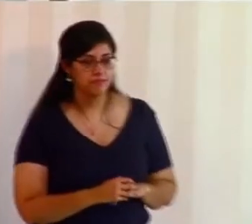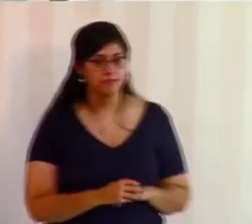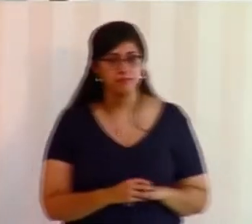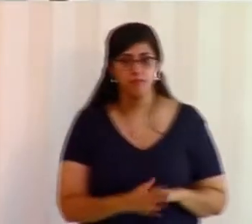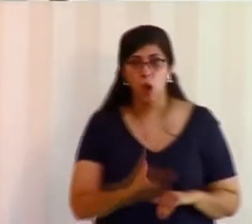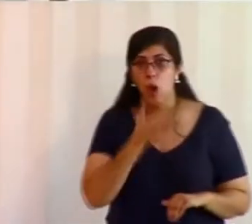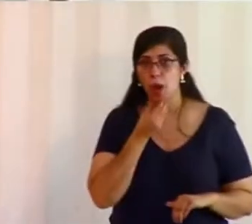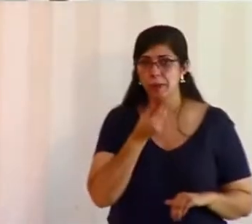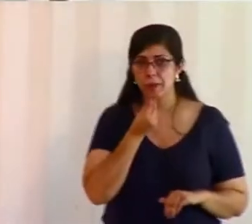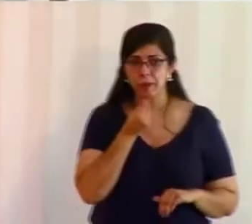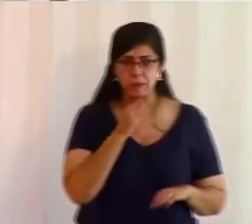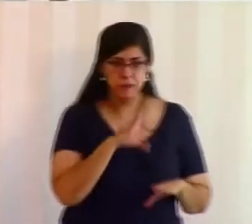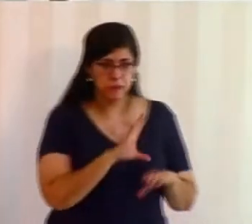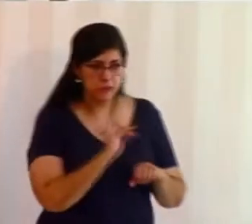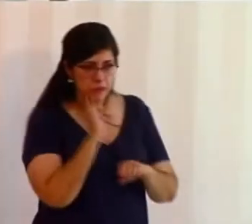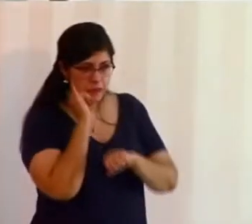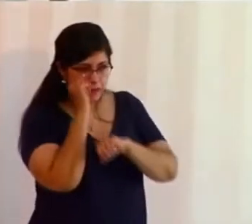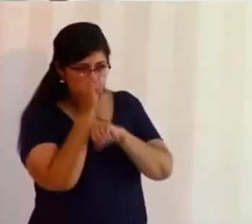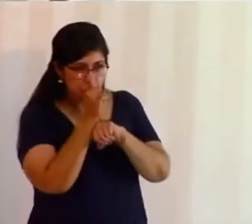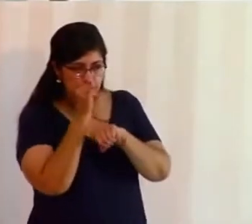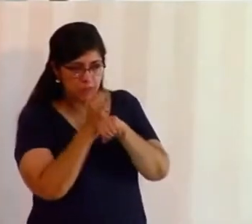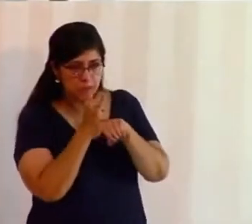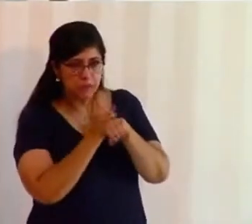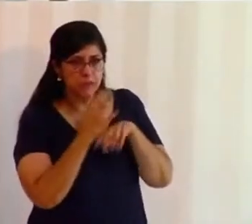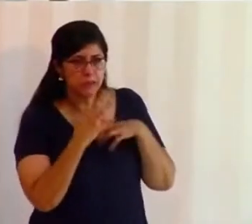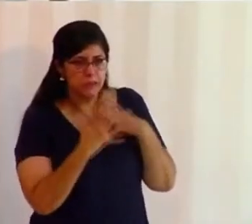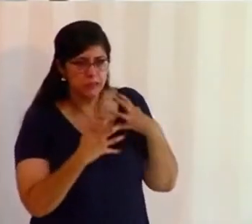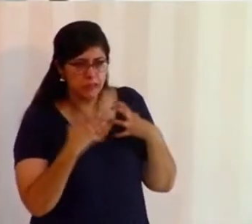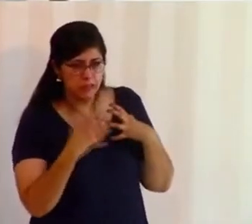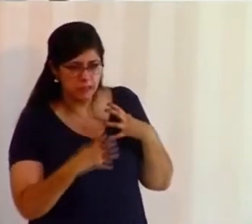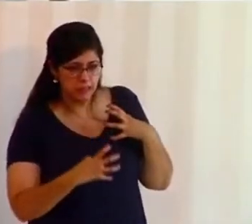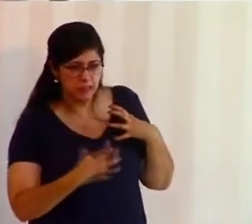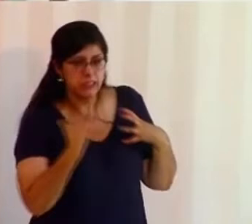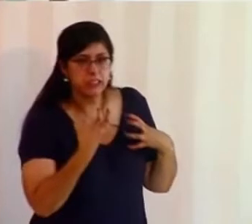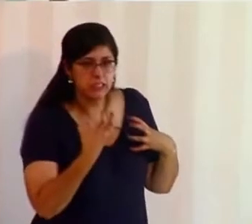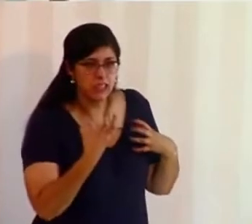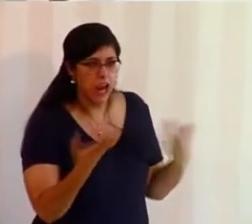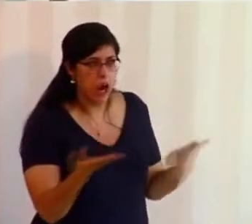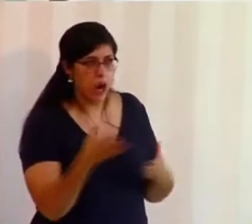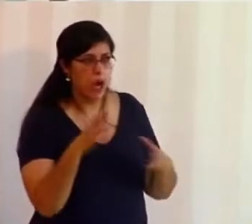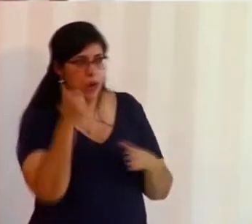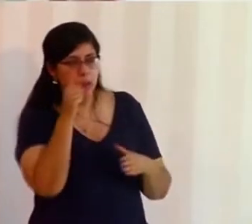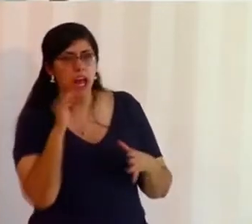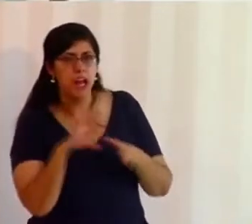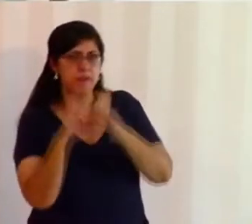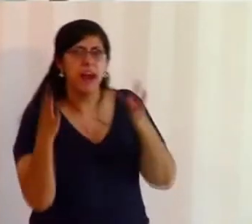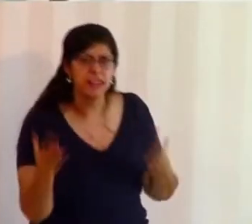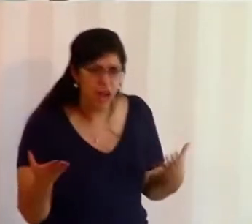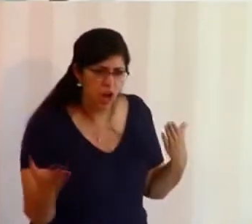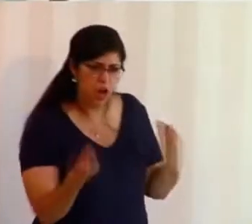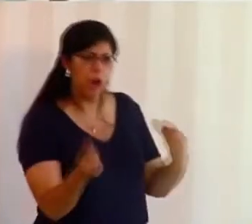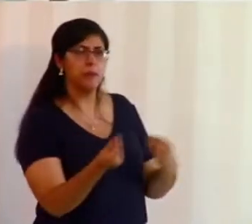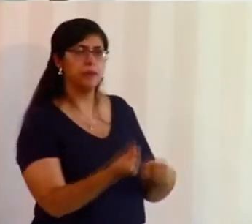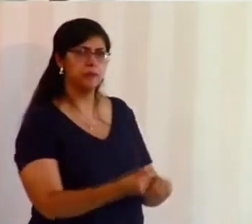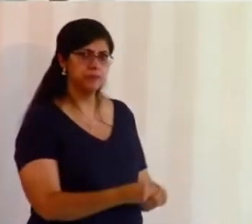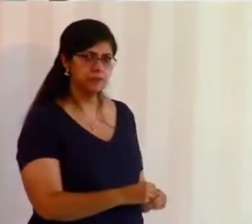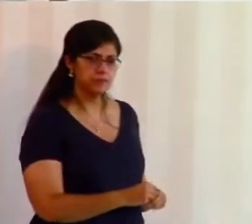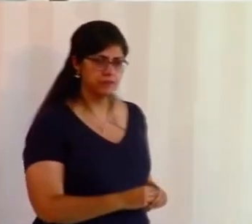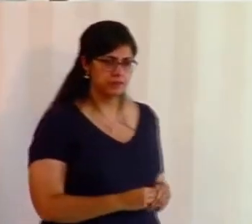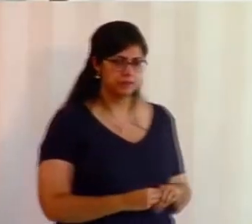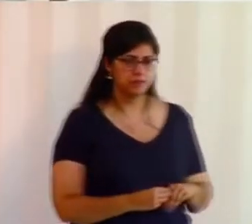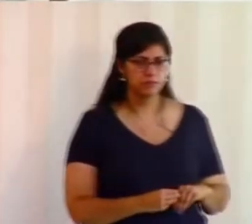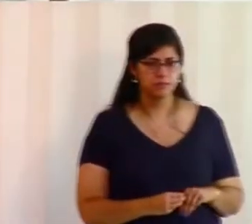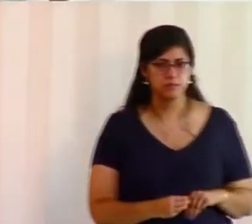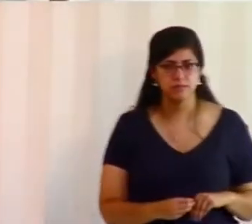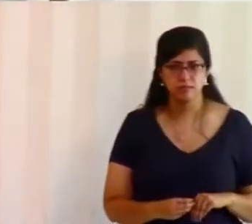delicado da cidade de Filipos. Os homens não terão mais lucro com essa jovem, porque ela foi liberta. O texto não fala muito sobre ela, não sabemos mais nada